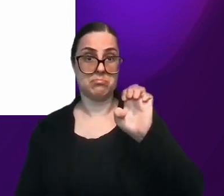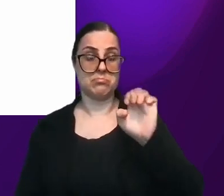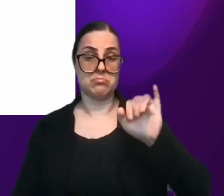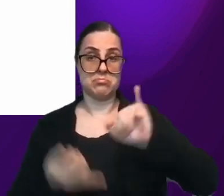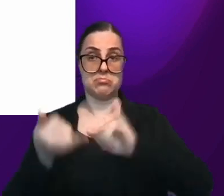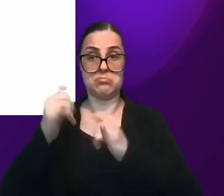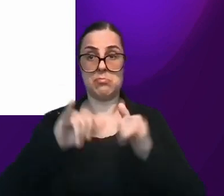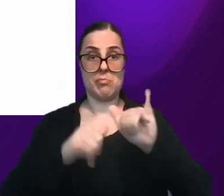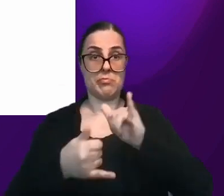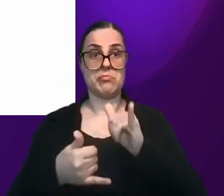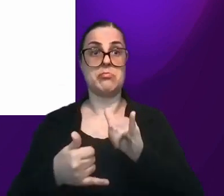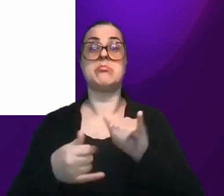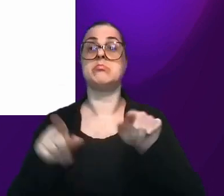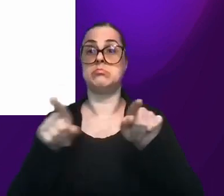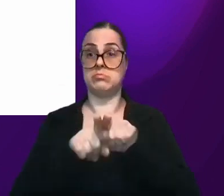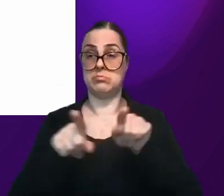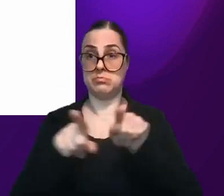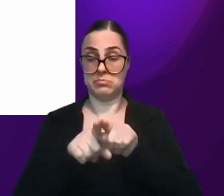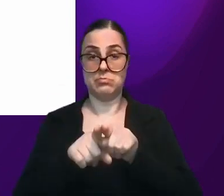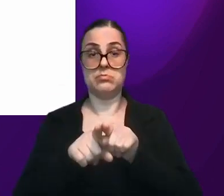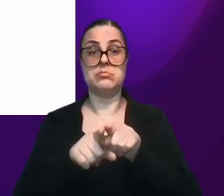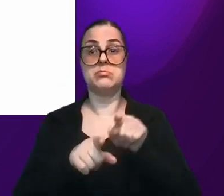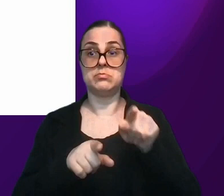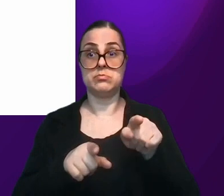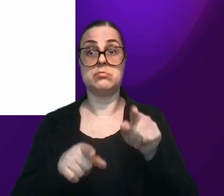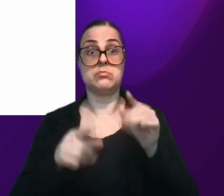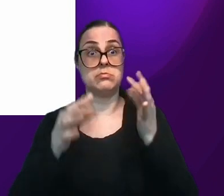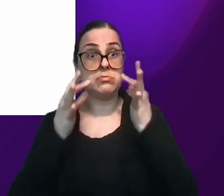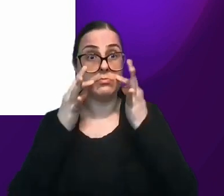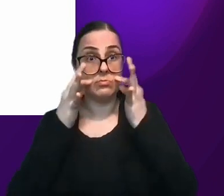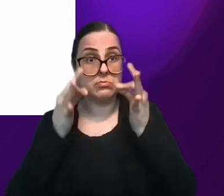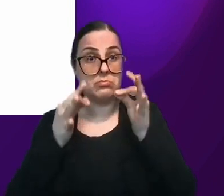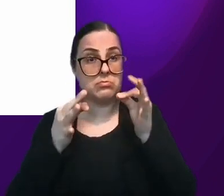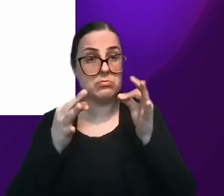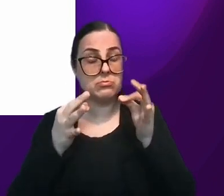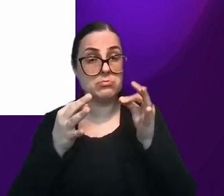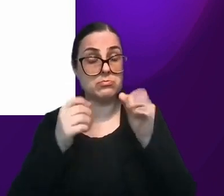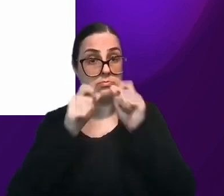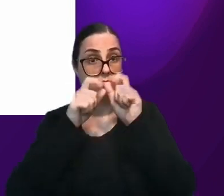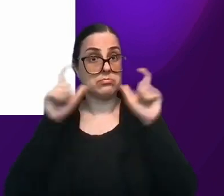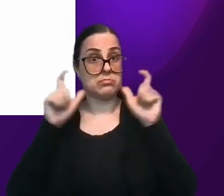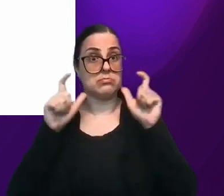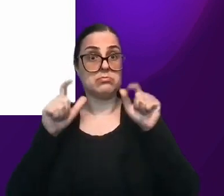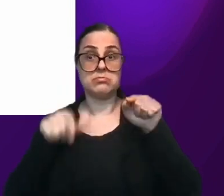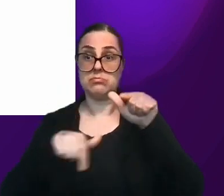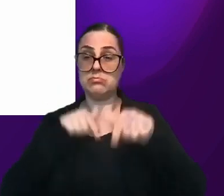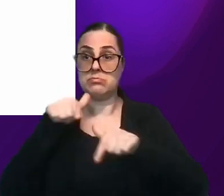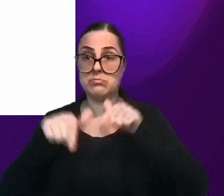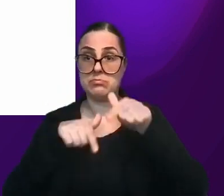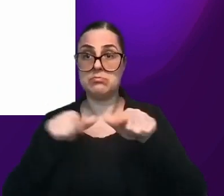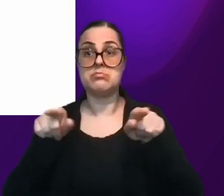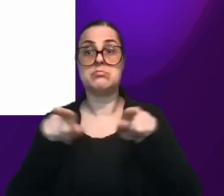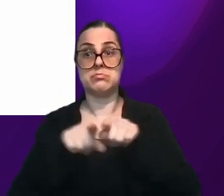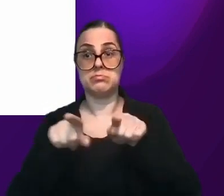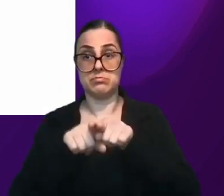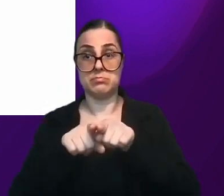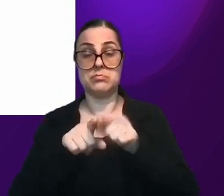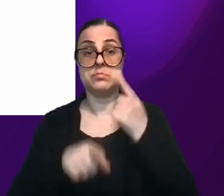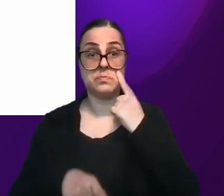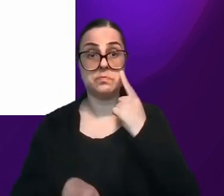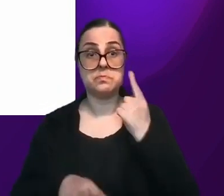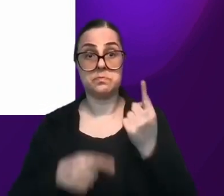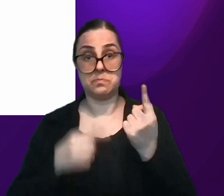Corroborando o que nós chamamos a atenção, o primeiro trabalho do professor Ravindra Mehta, exatamente na Universidade da Califórnia em San Diego, em 1990,